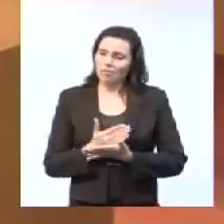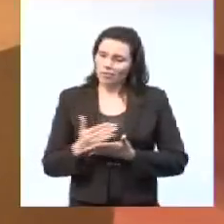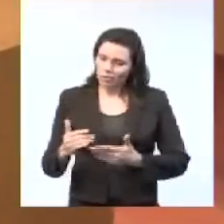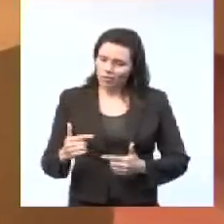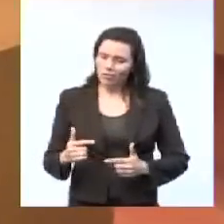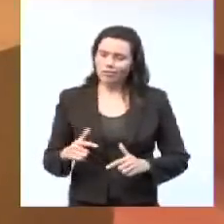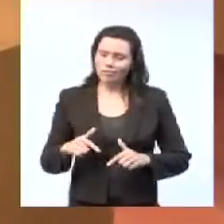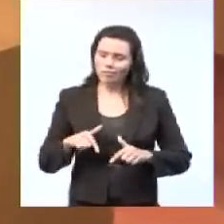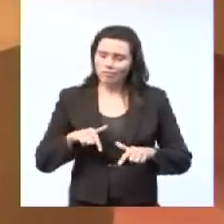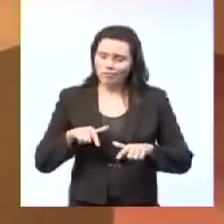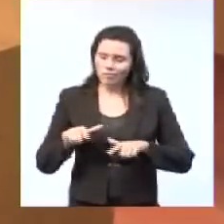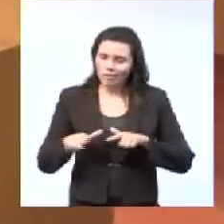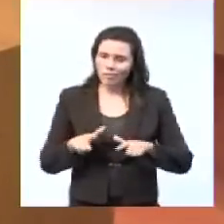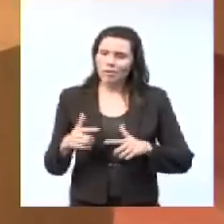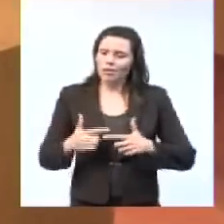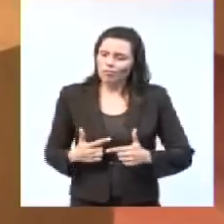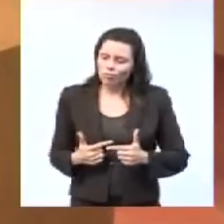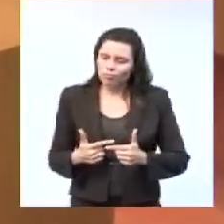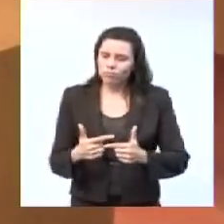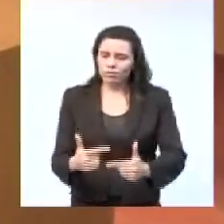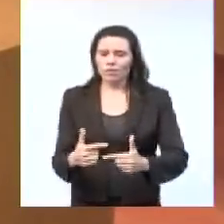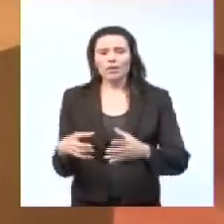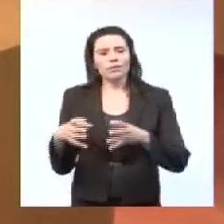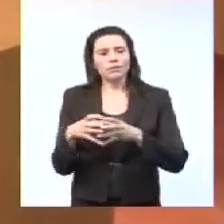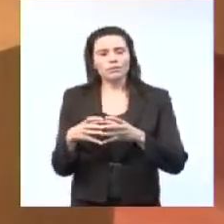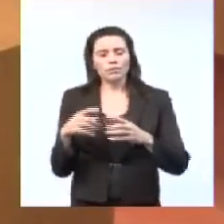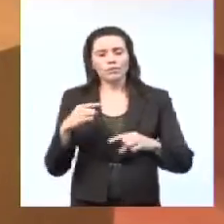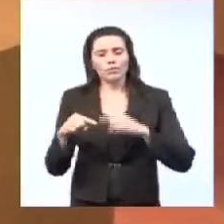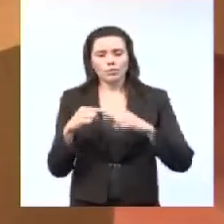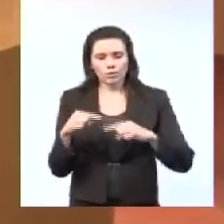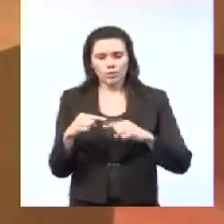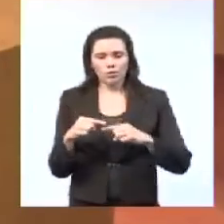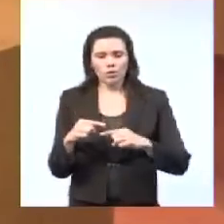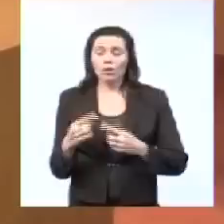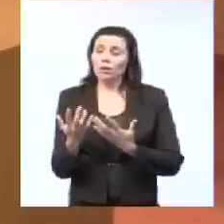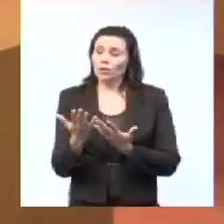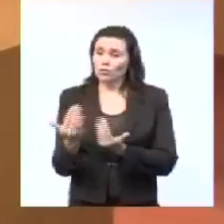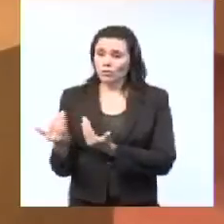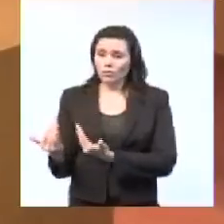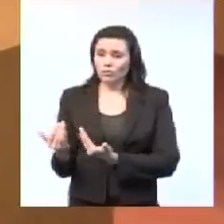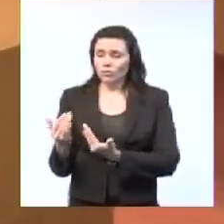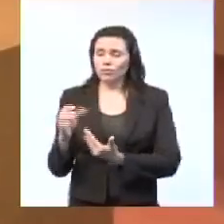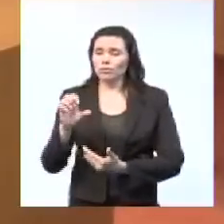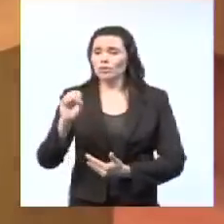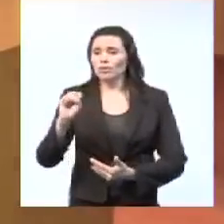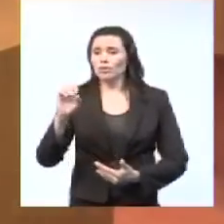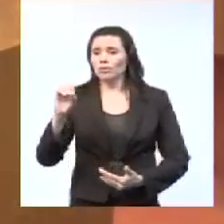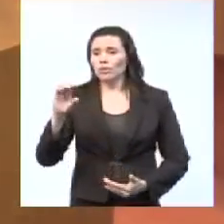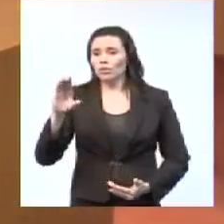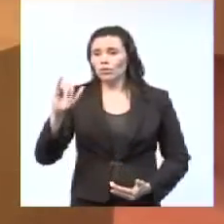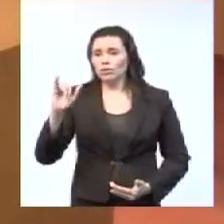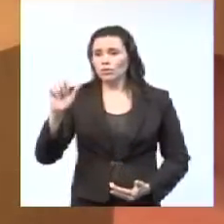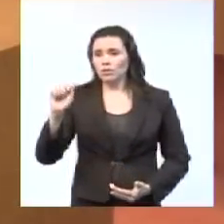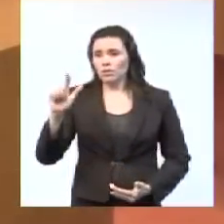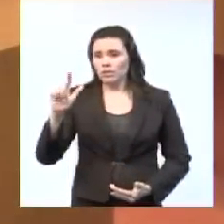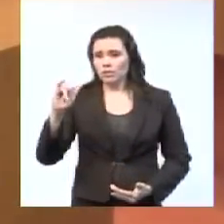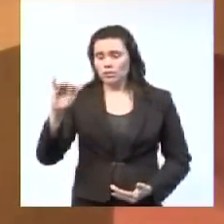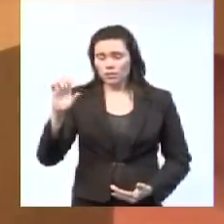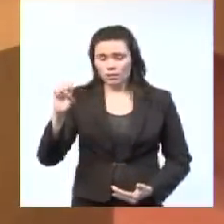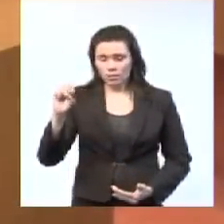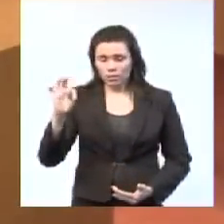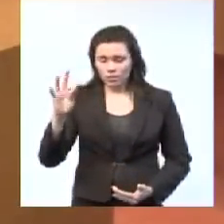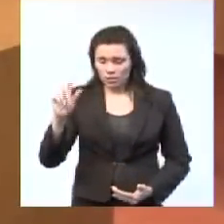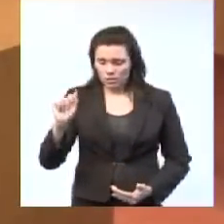da JSPDT, da Juventude Socialista. Eu tenho inclusive companheiros, inclusive do atual governo, Márcio Jardim,